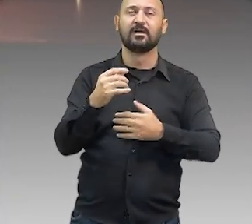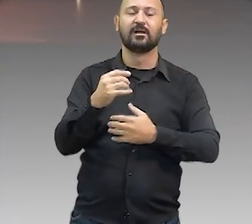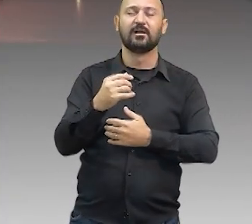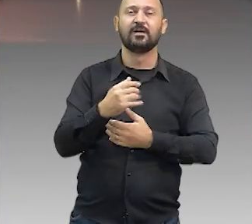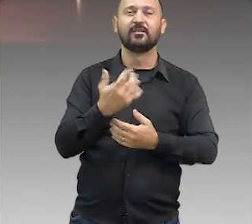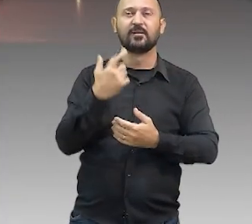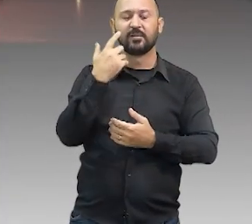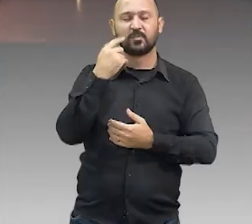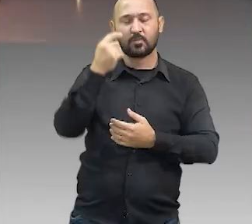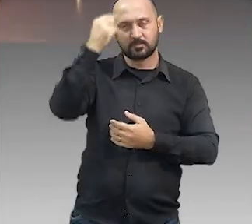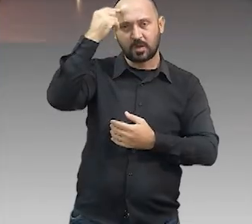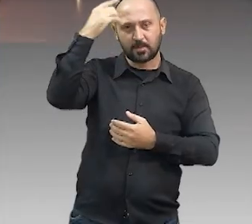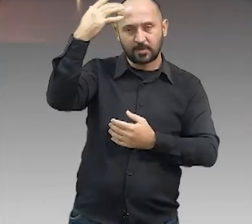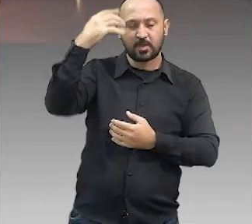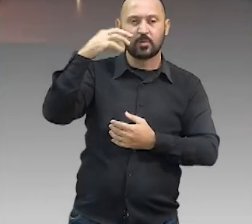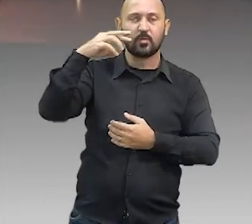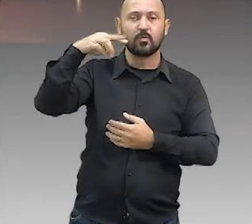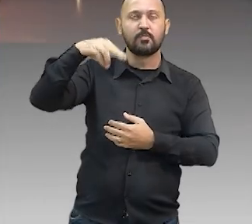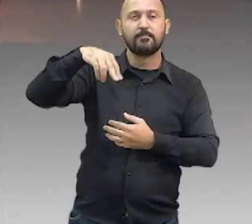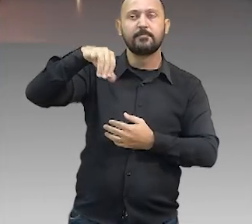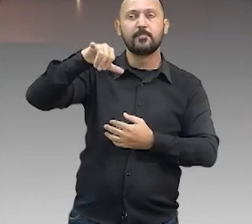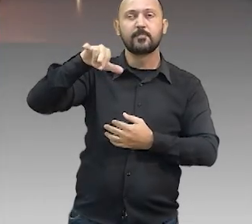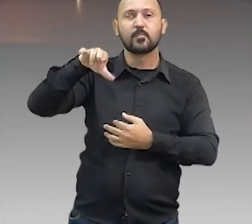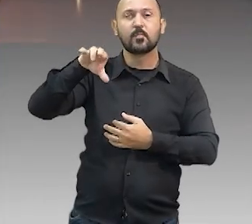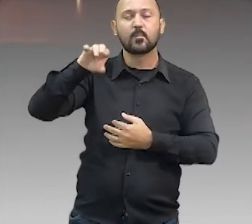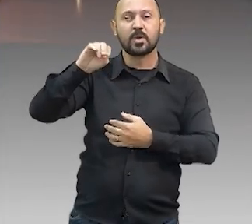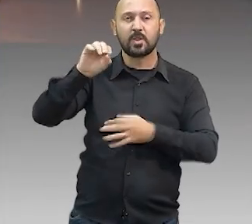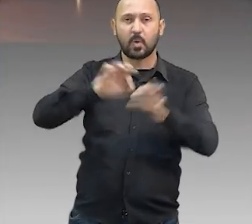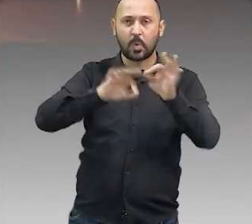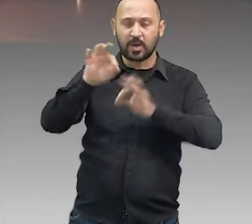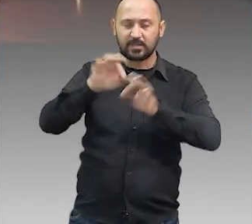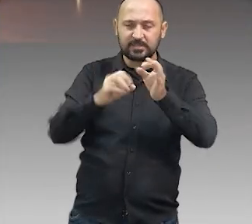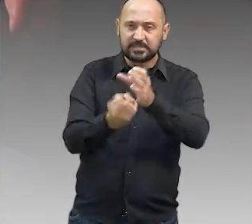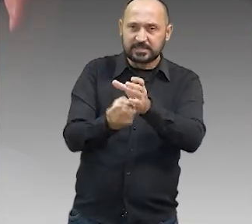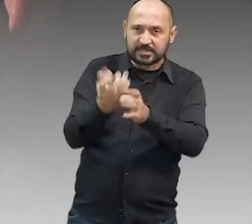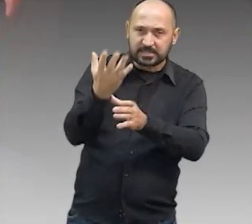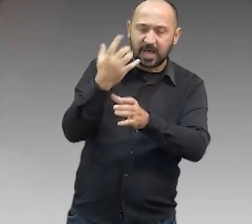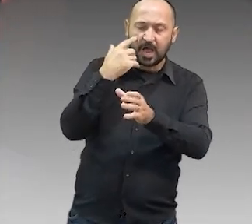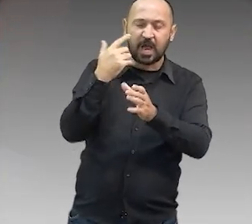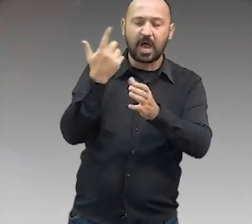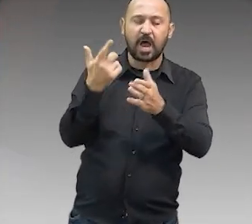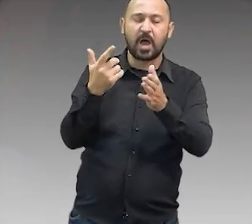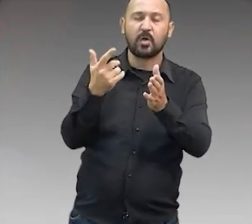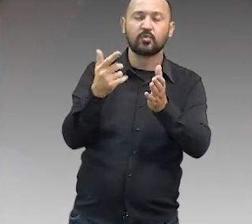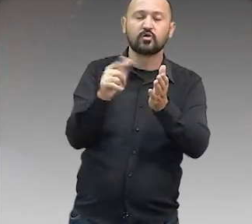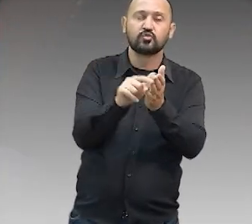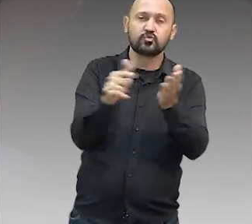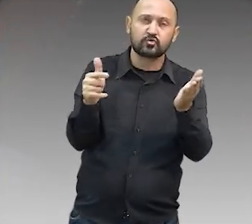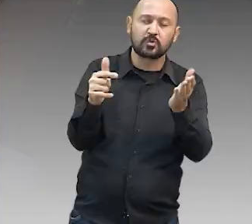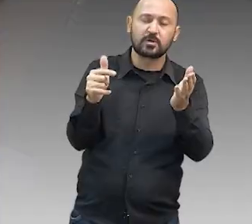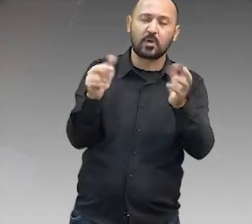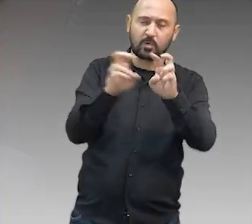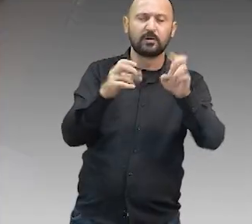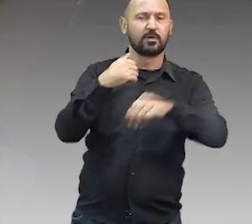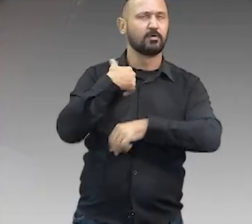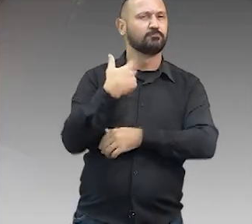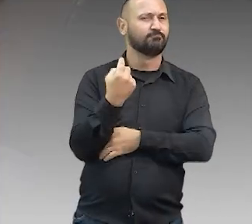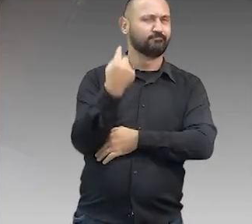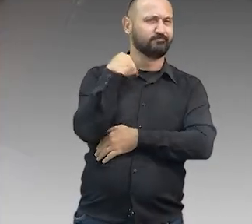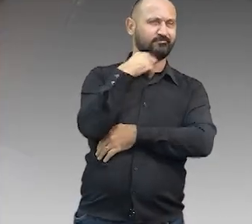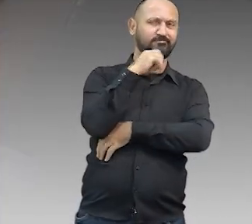gente fazer o jornal online, eu fiquei com o pé atrás. Eu até brinquei com ele, falei